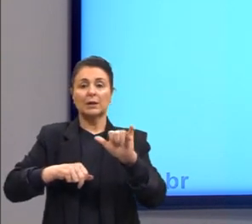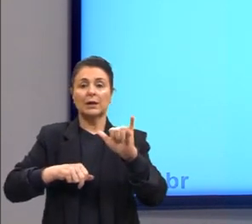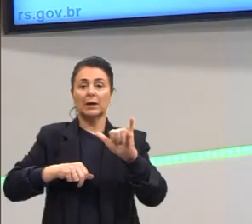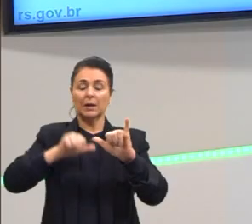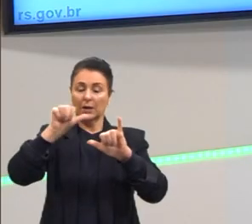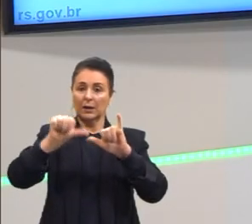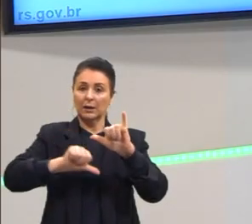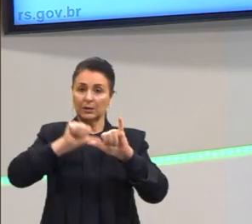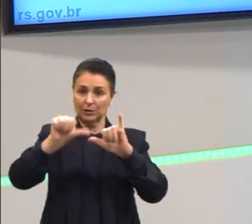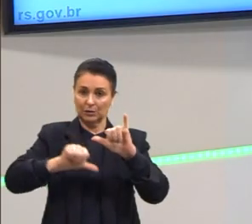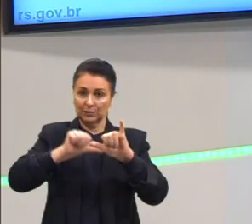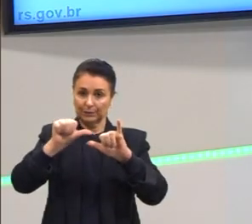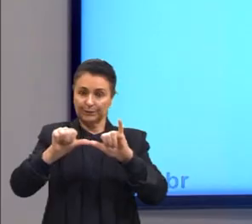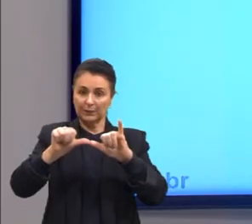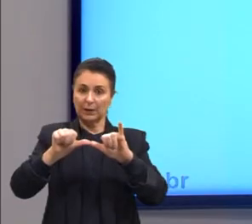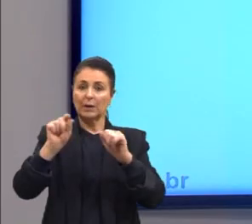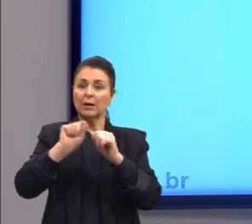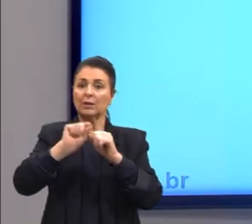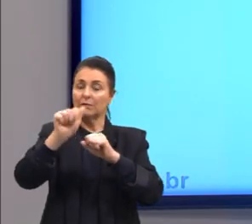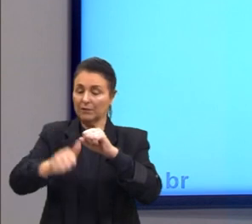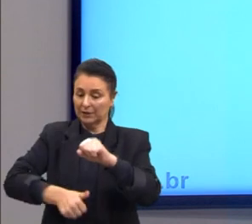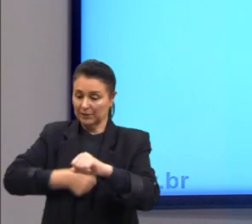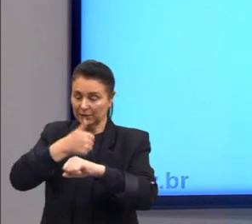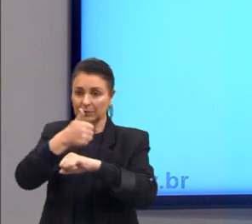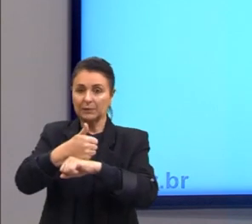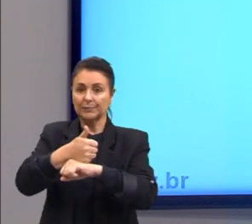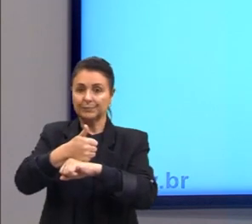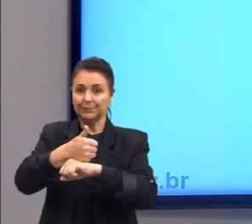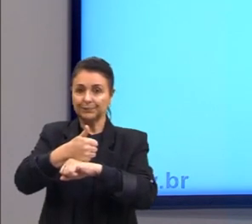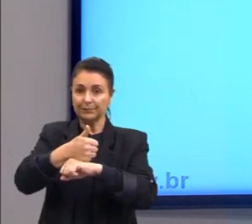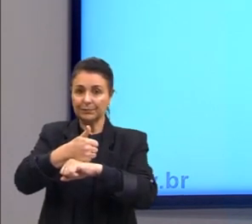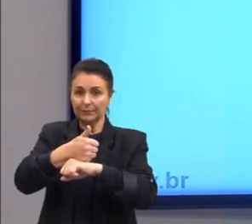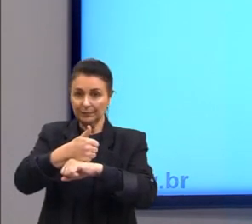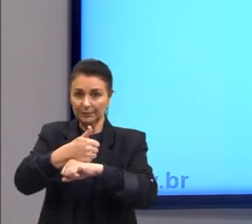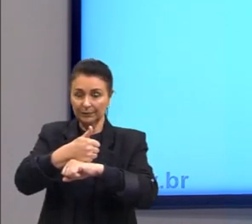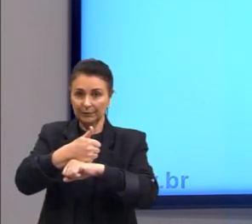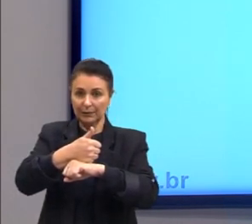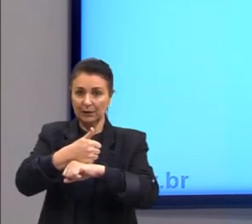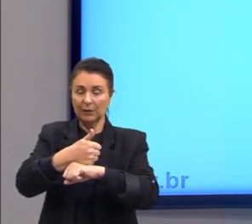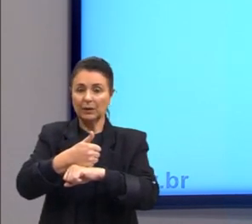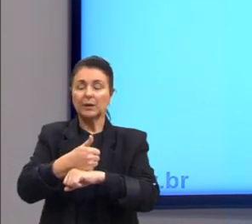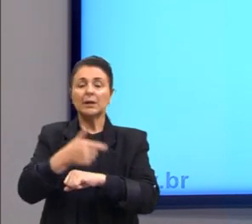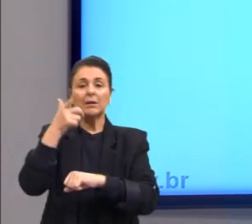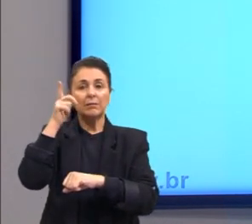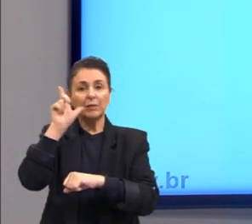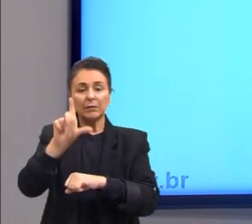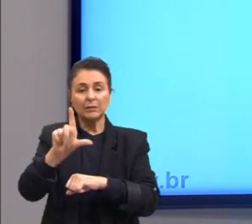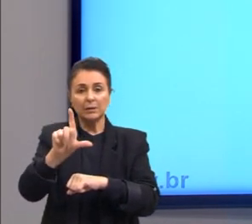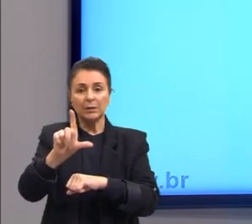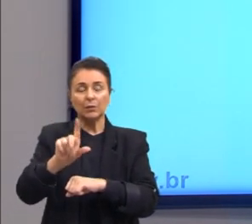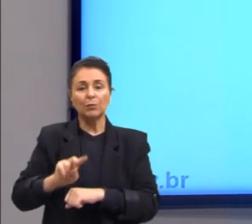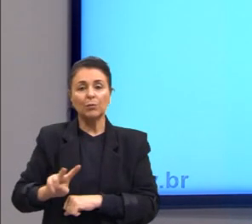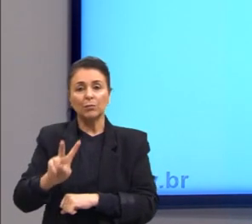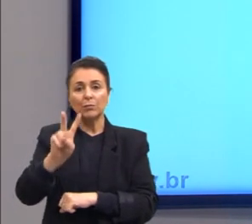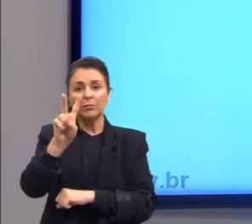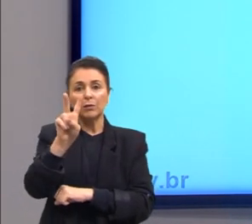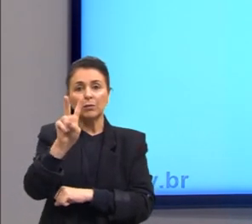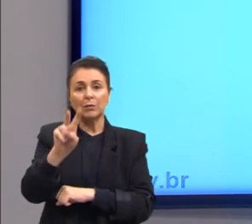bom então vou fazer as substituições tá e vou conseguir obter o valor